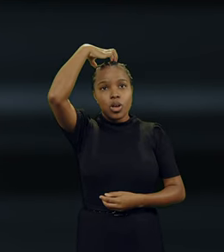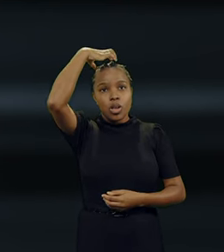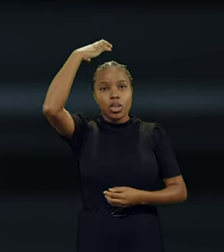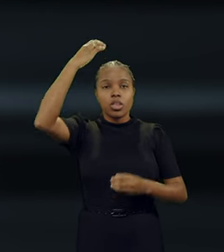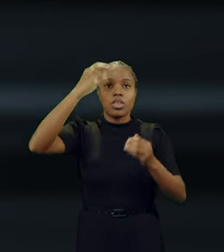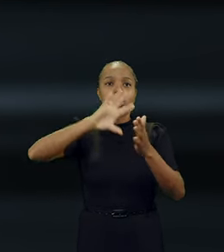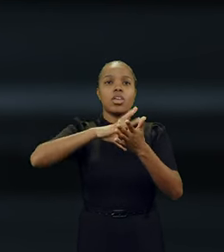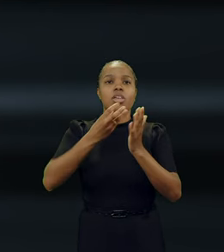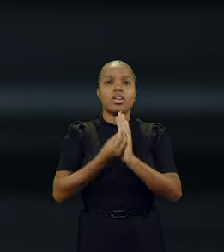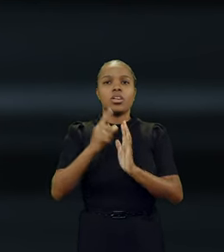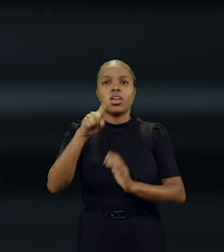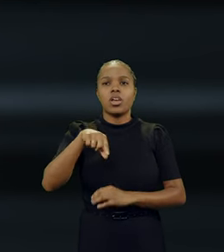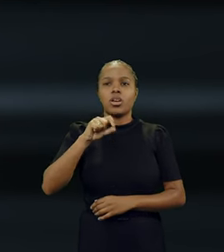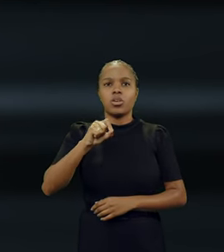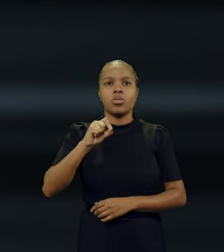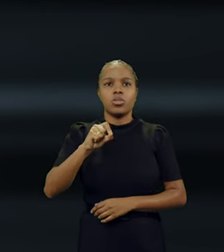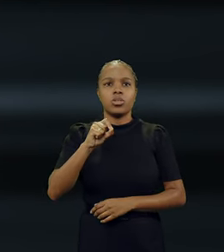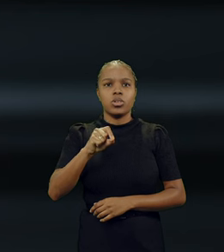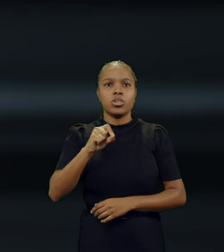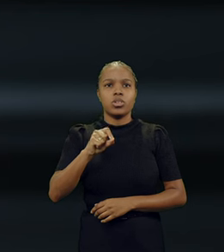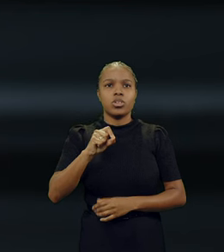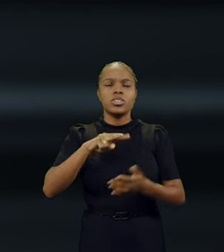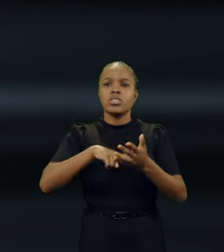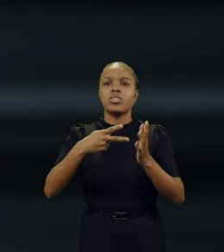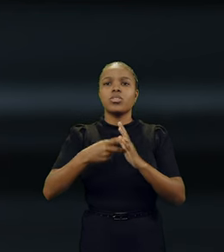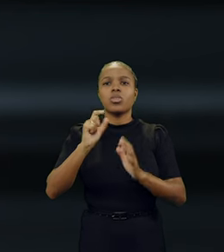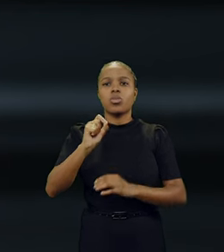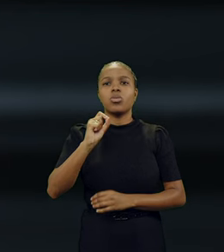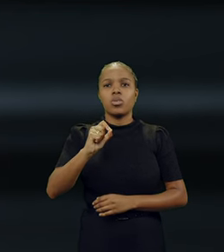quê? O que é a Igreja?